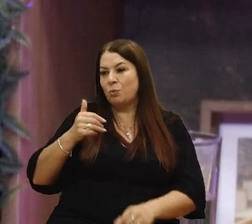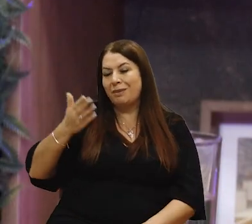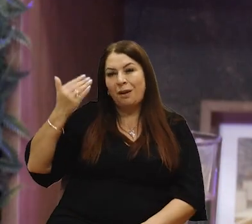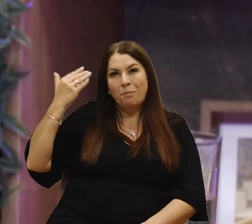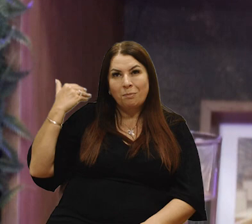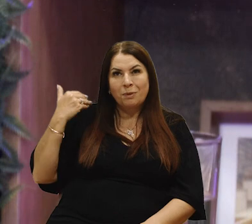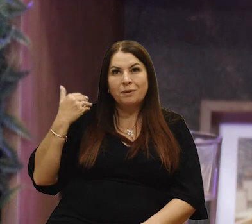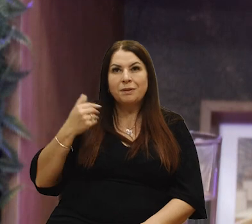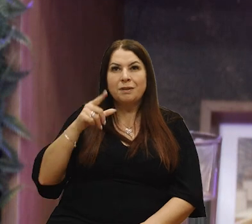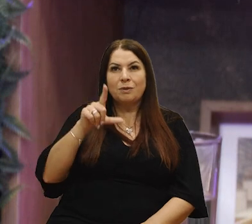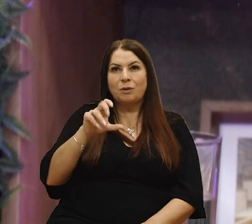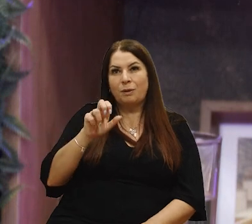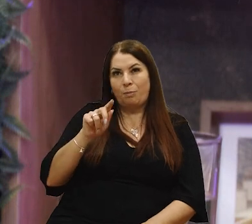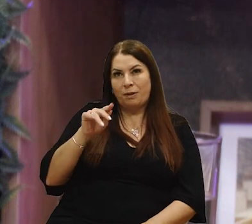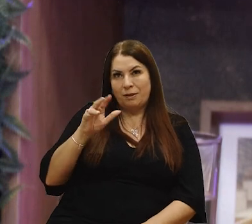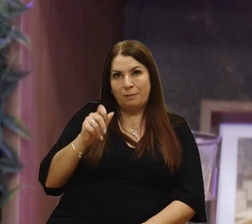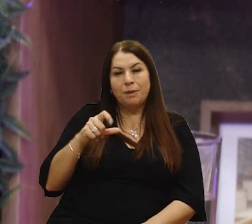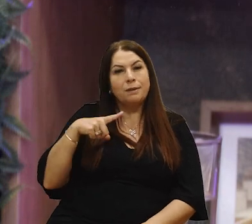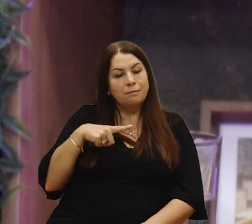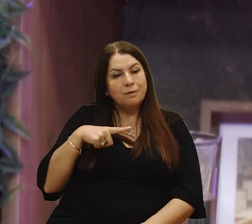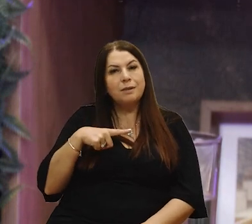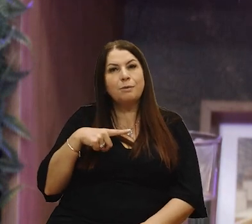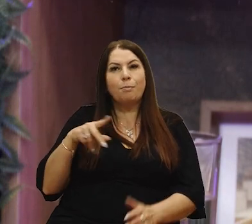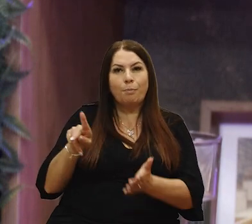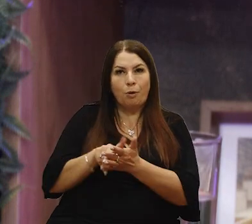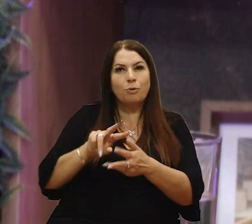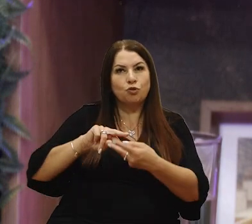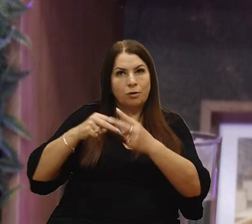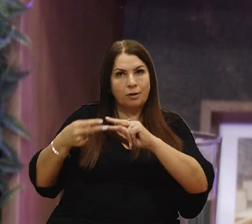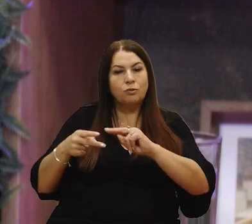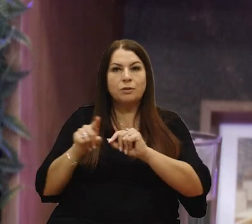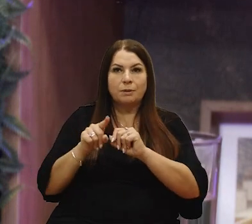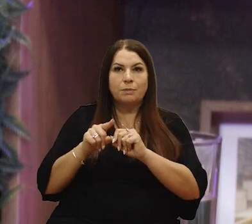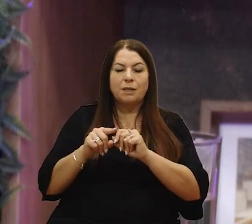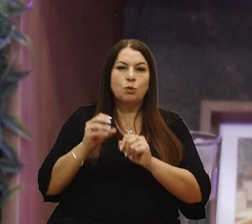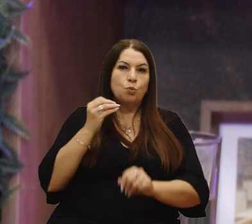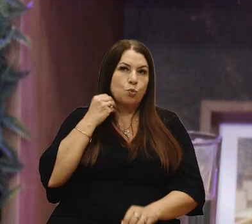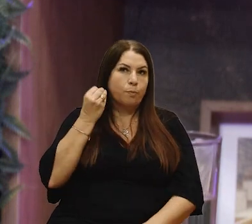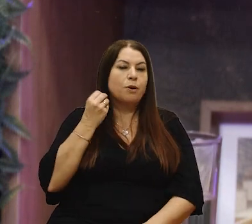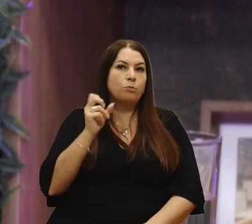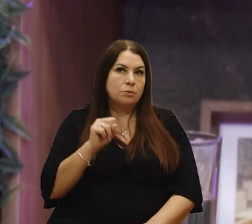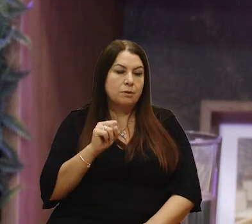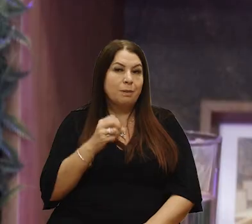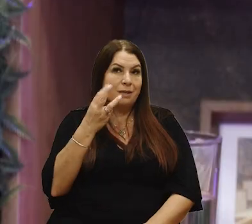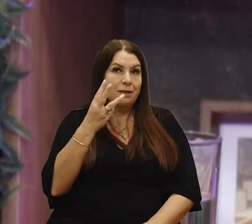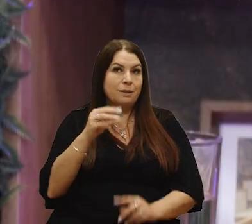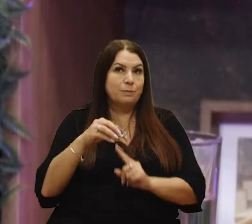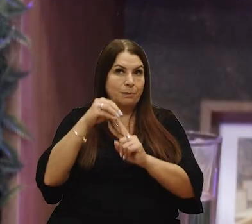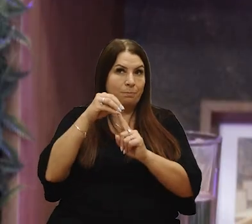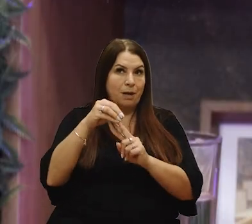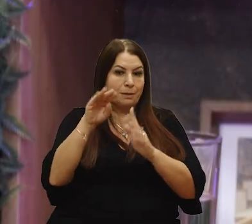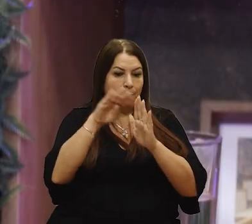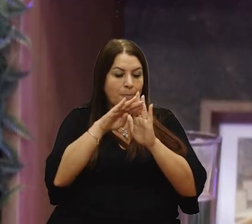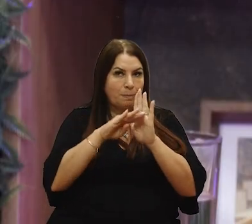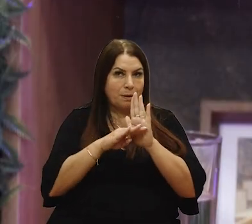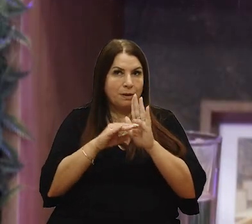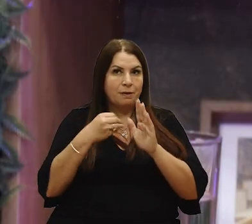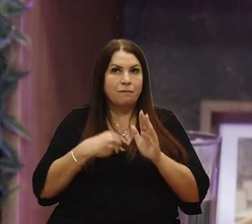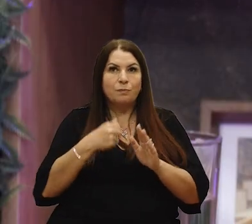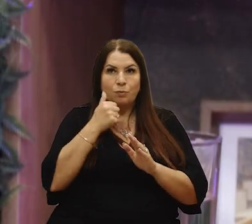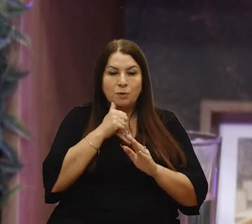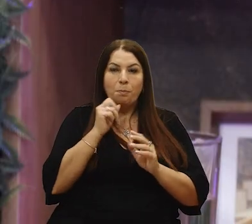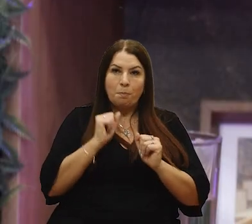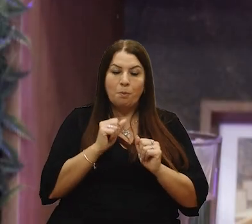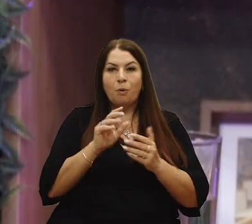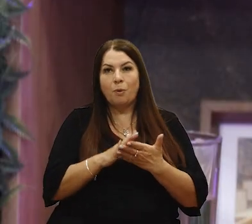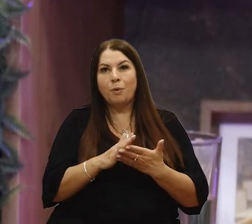de como que foi um tempo atrás. O lipedema, ele tem uma questão genética e hormonal, mas a gente tem 3 principais